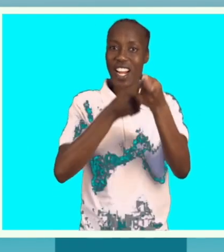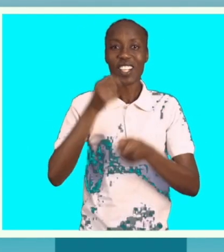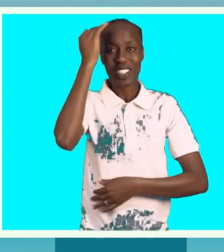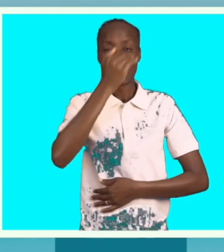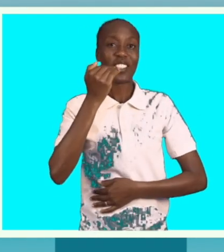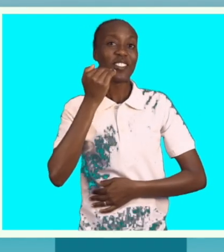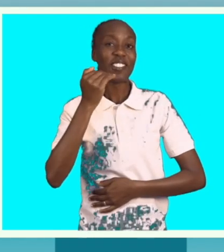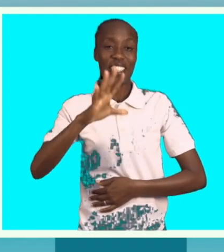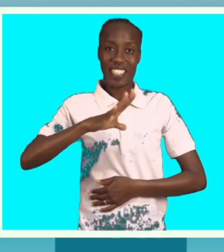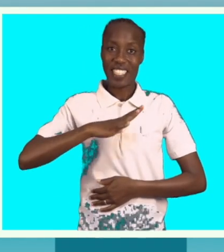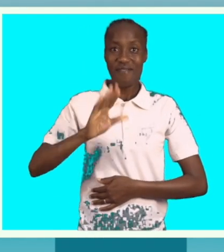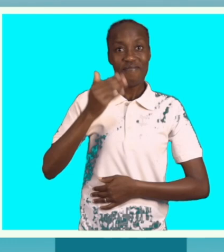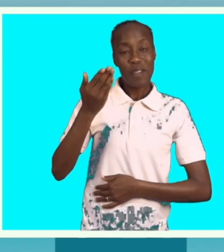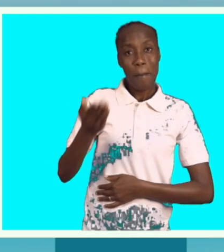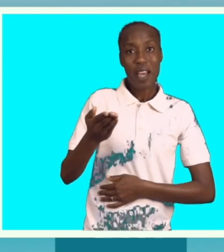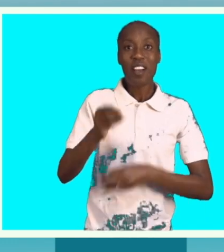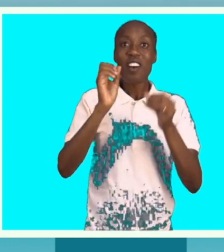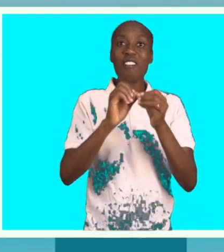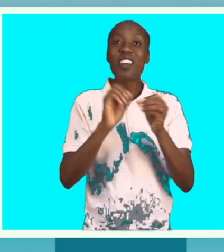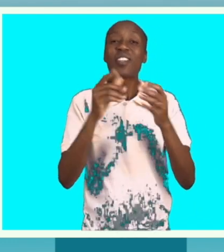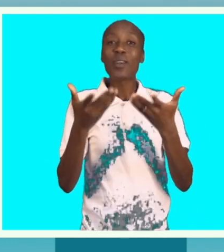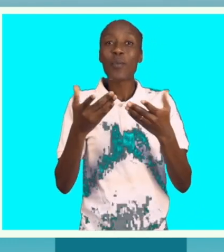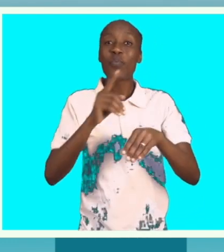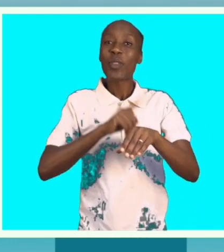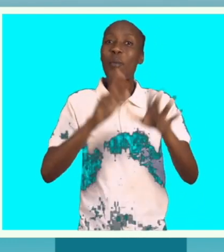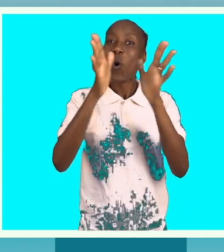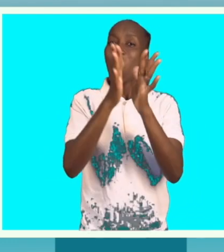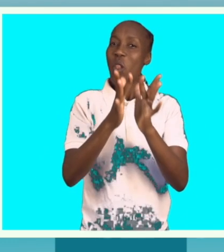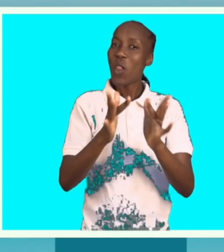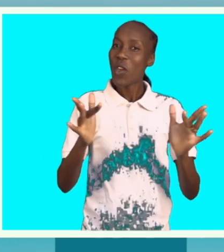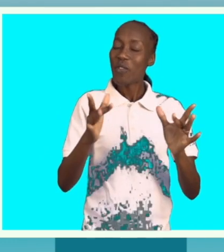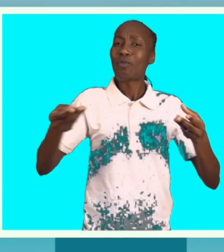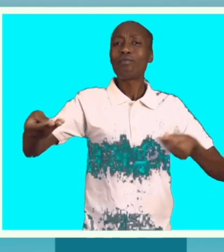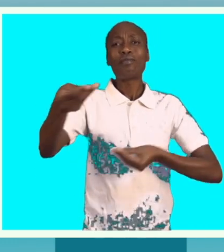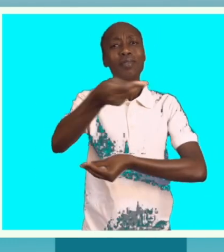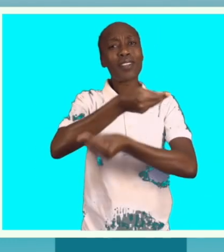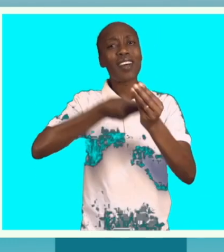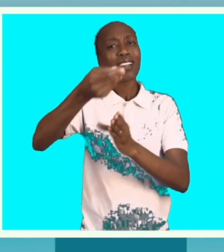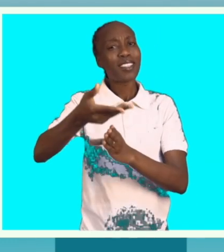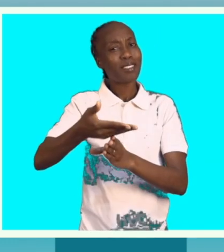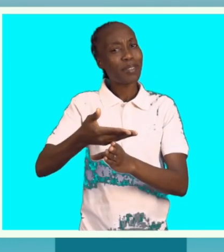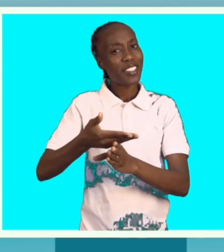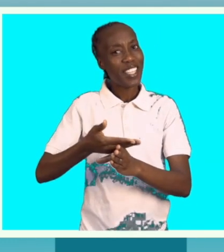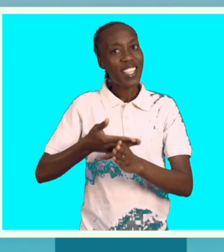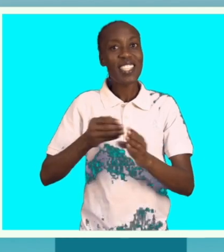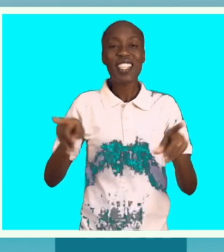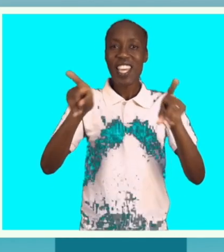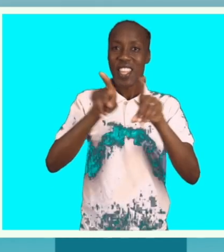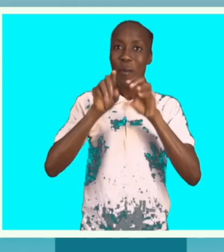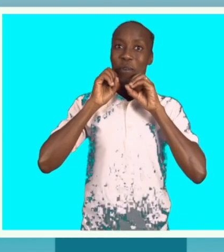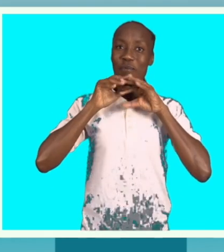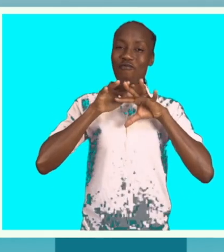hospedados no Instituto Agrário de Chimoio encontraram para preencher os momentos livres, trocar